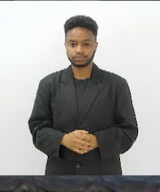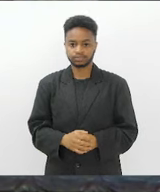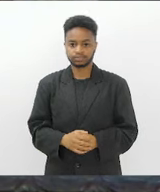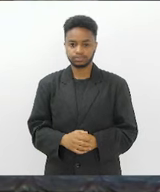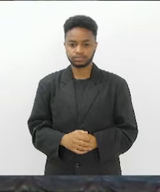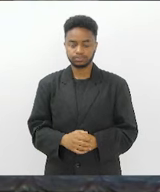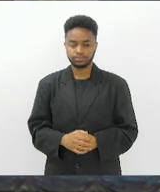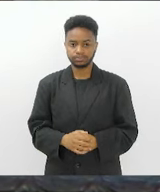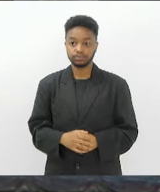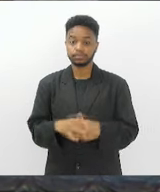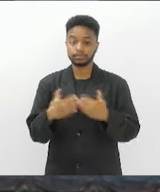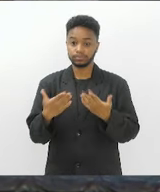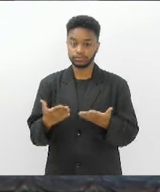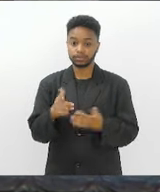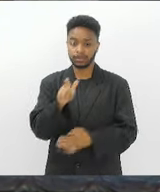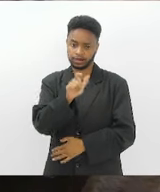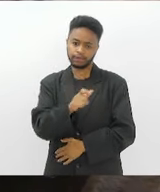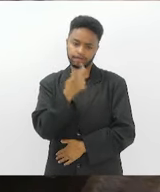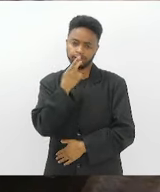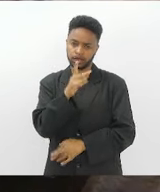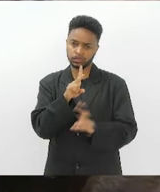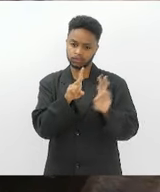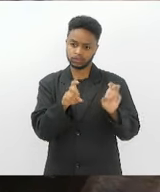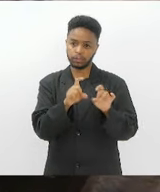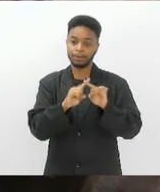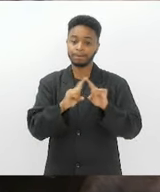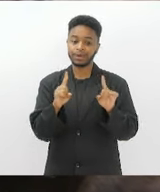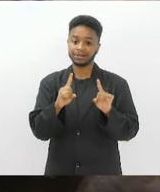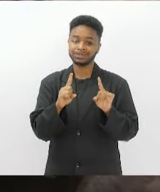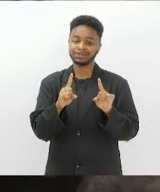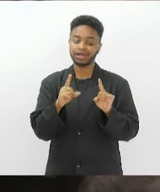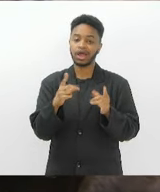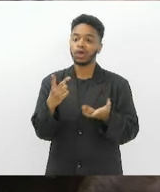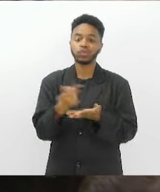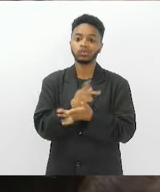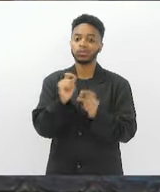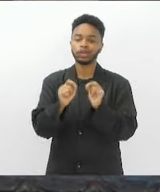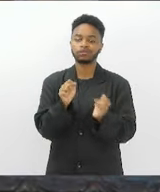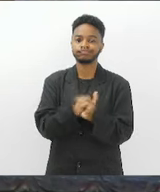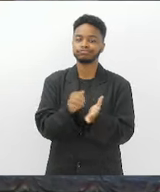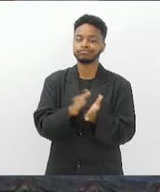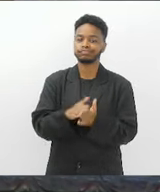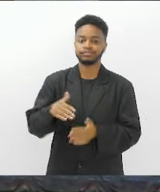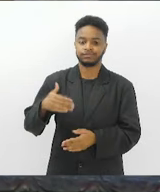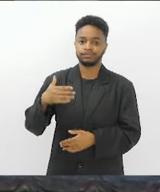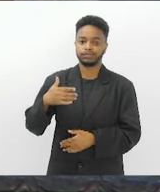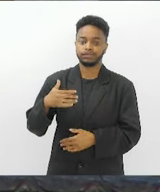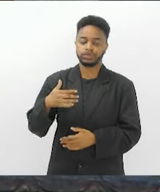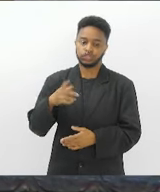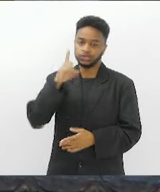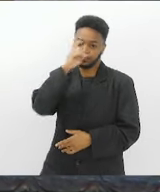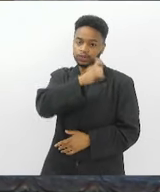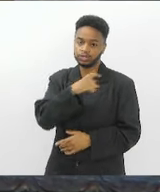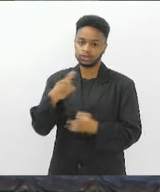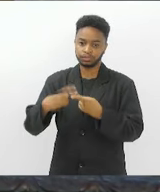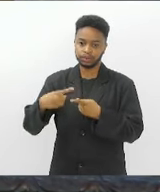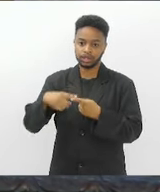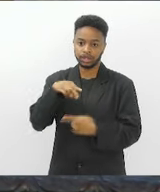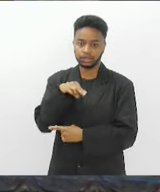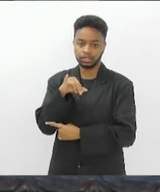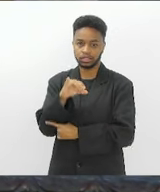Cláudio Magnavita vai falar sobre isso certamente, mas com isso ele pagou um preço caríssimo. Niomar Muniz